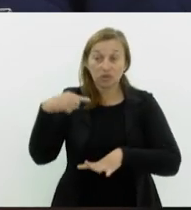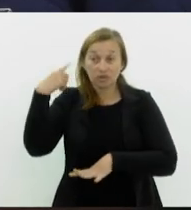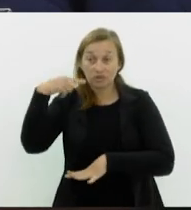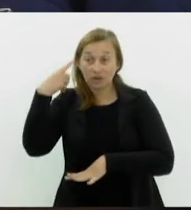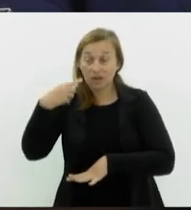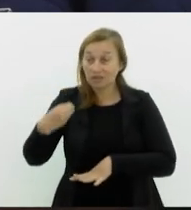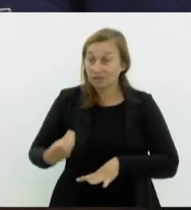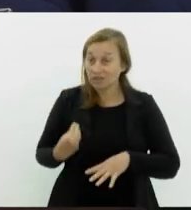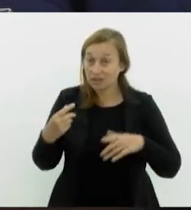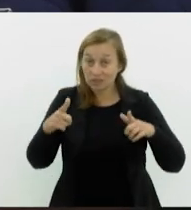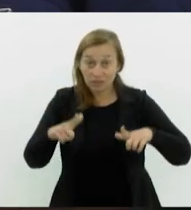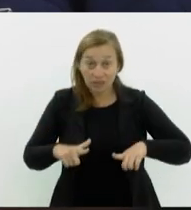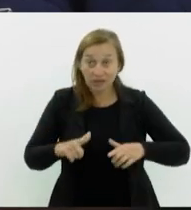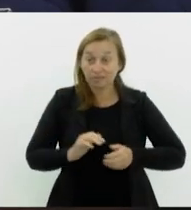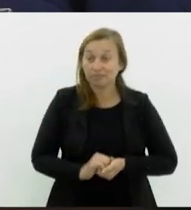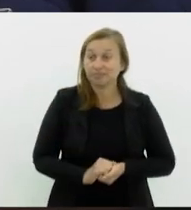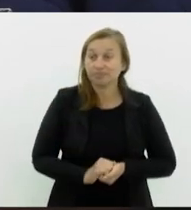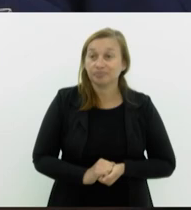presentes.